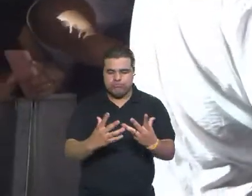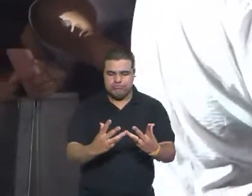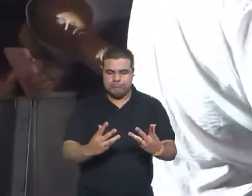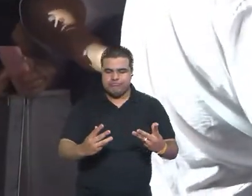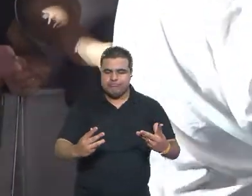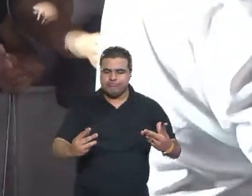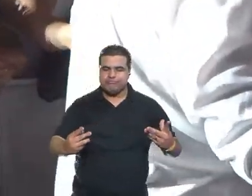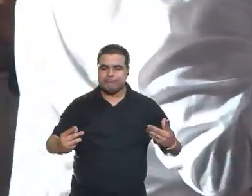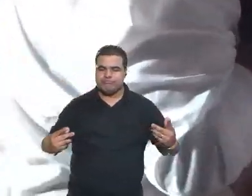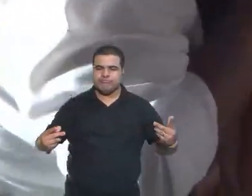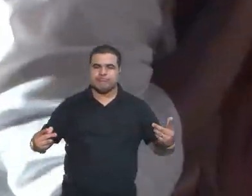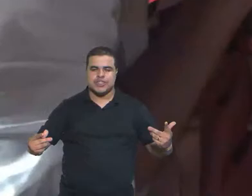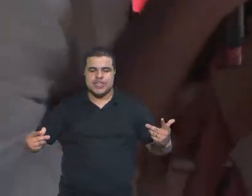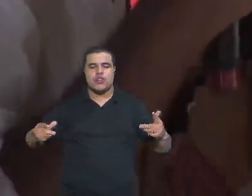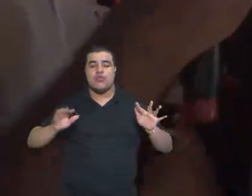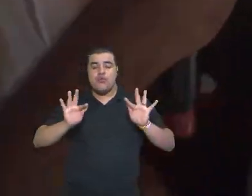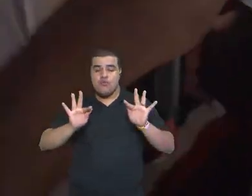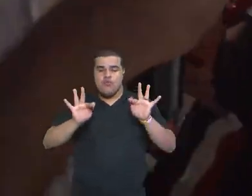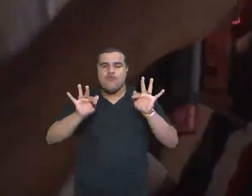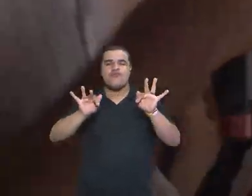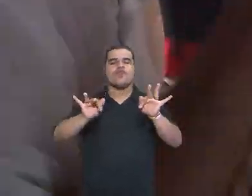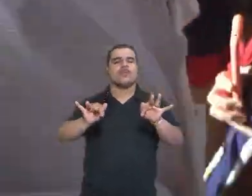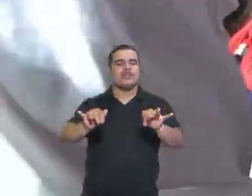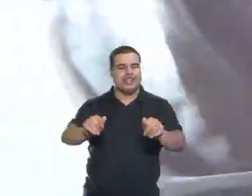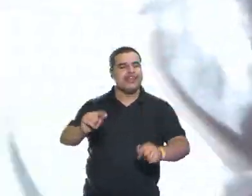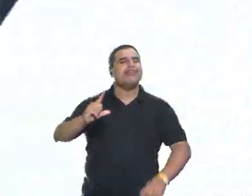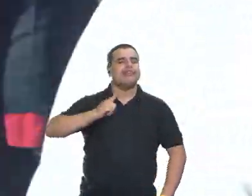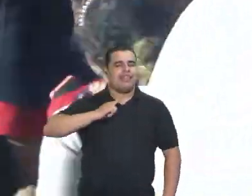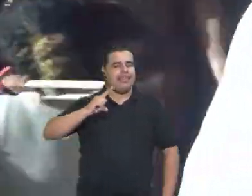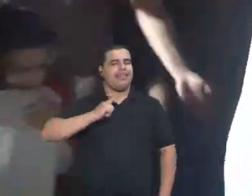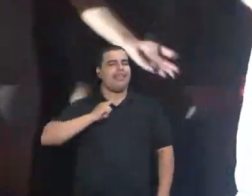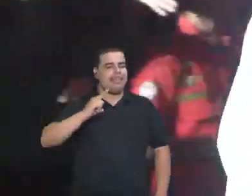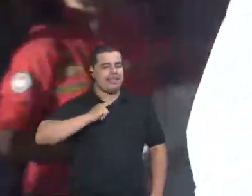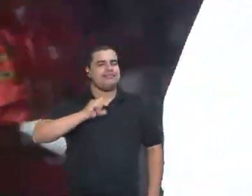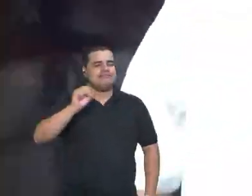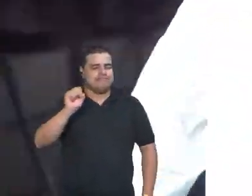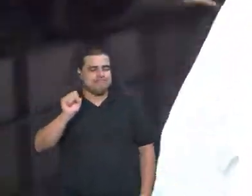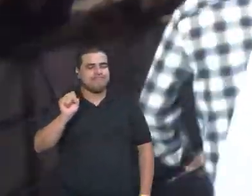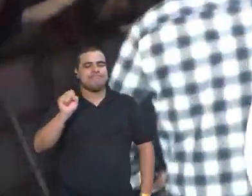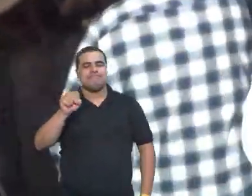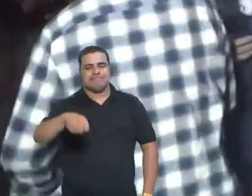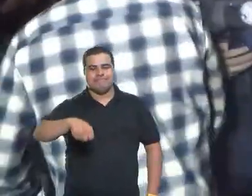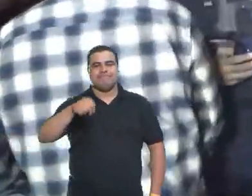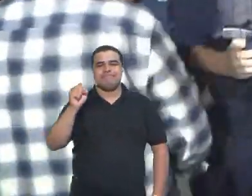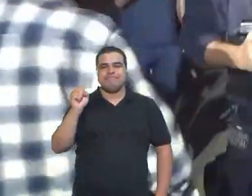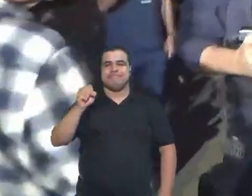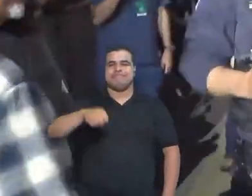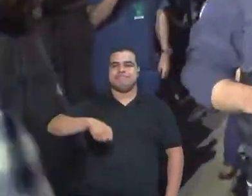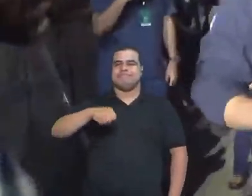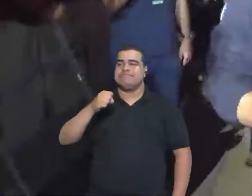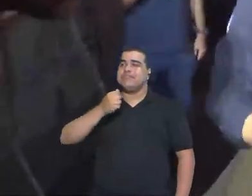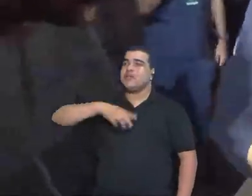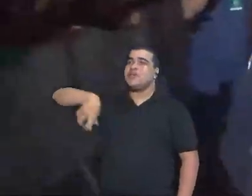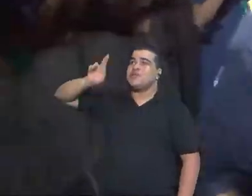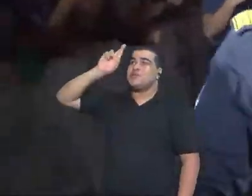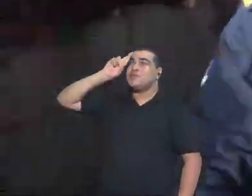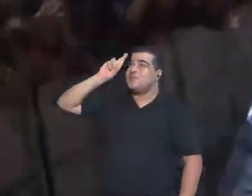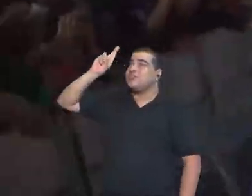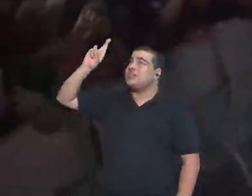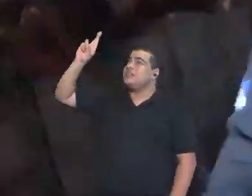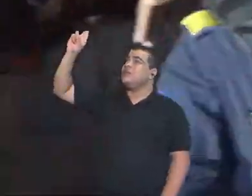que esse deserto vai chegar ao